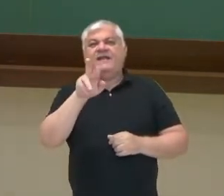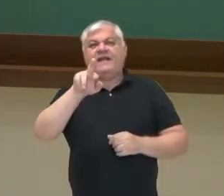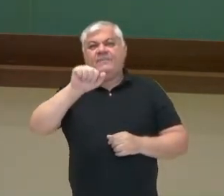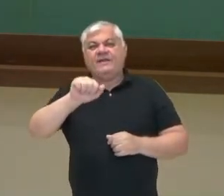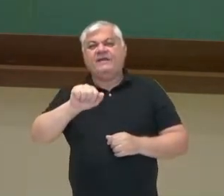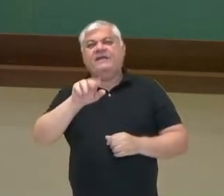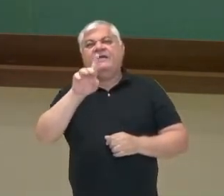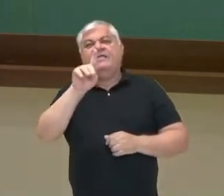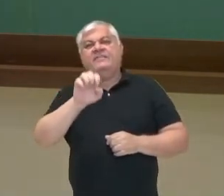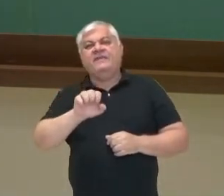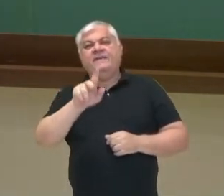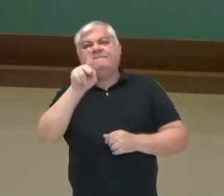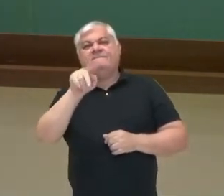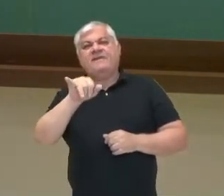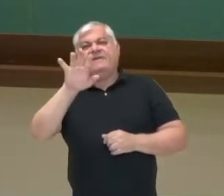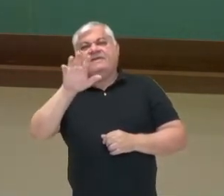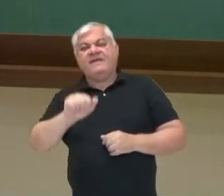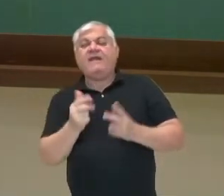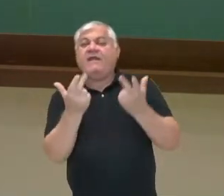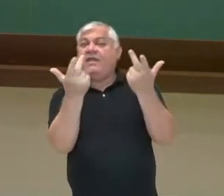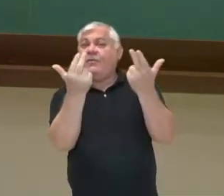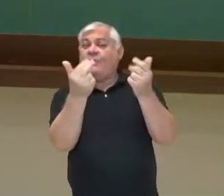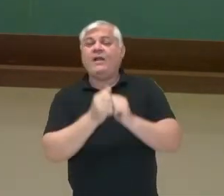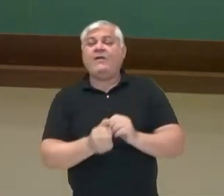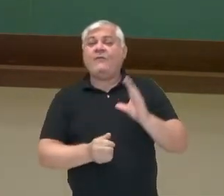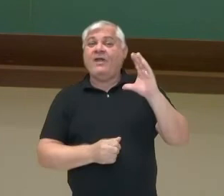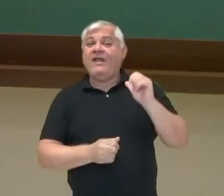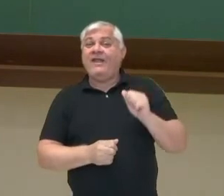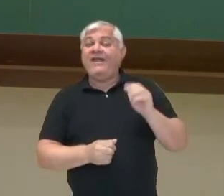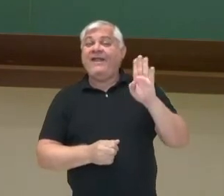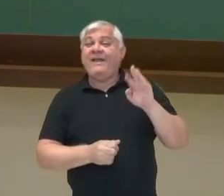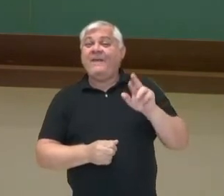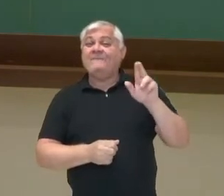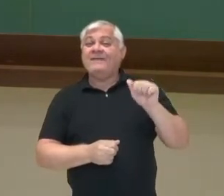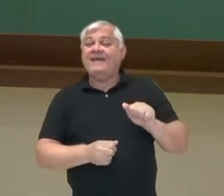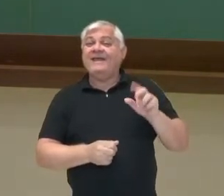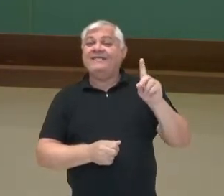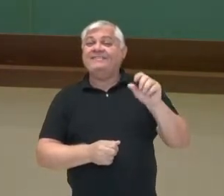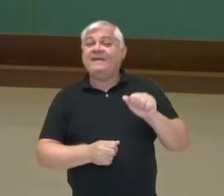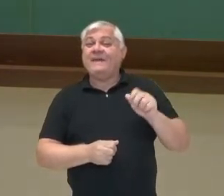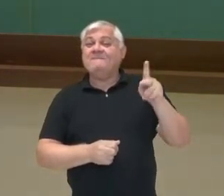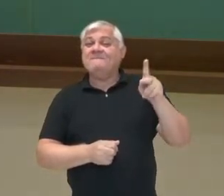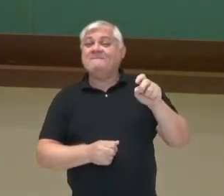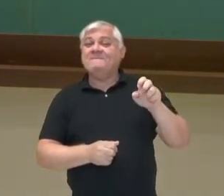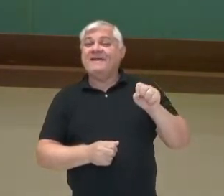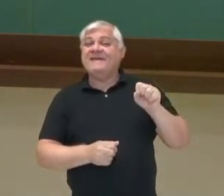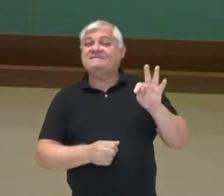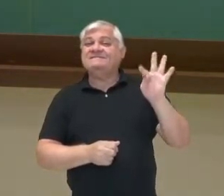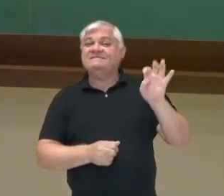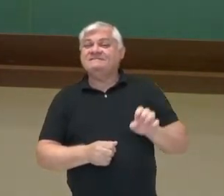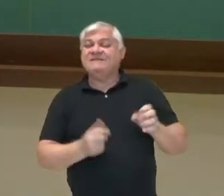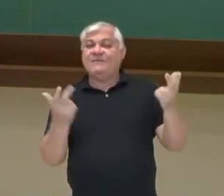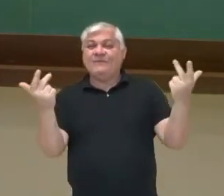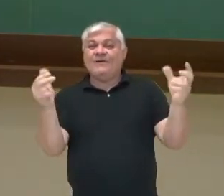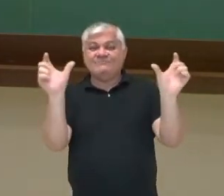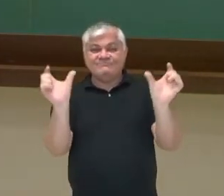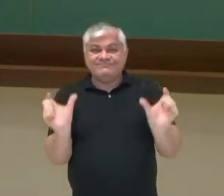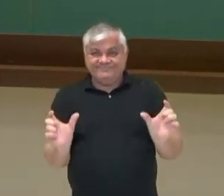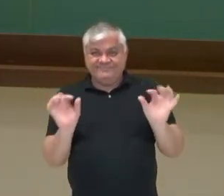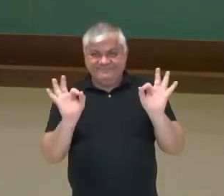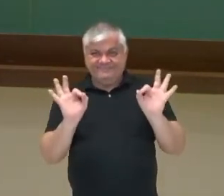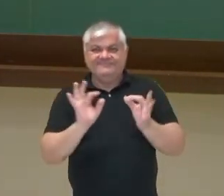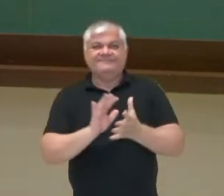da peste, né? Justamente falando ali sobre a valentia daquele povo, daquela população, tá